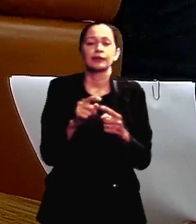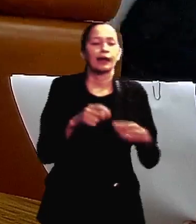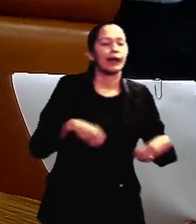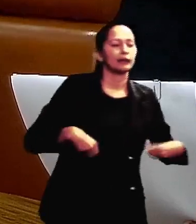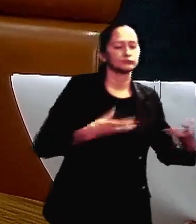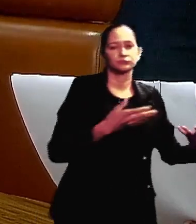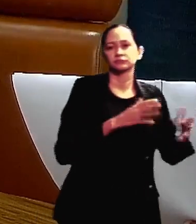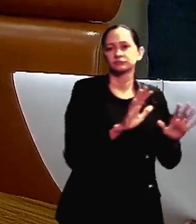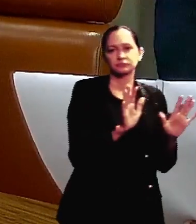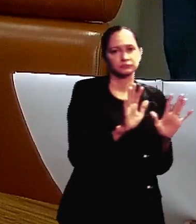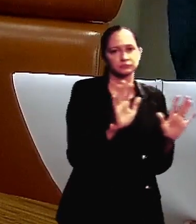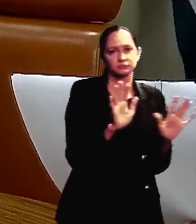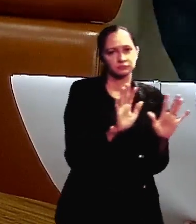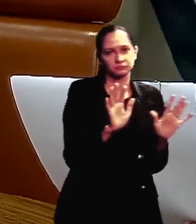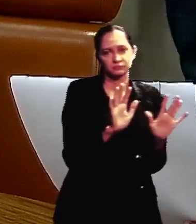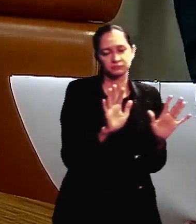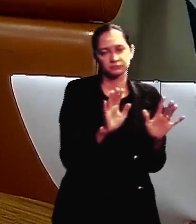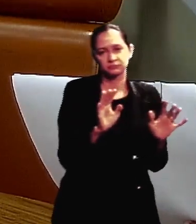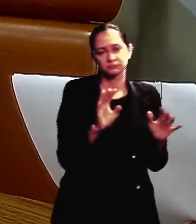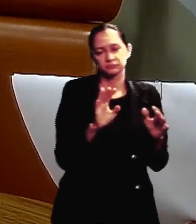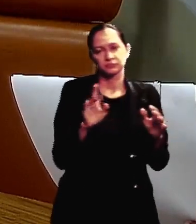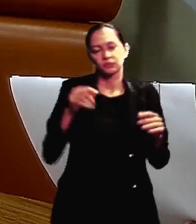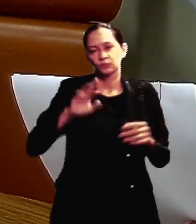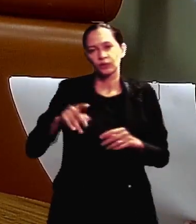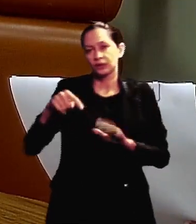gastos ou mesmo no funcionamento da estrutura.